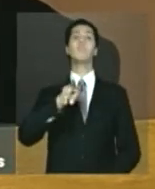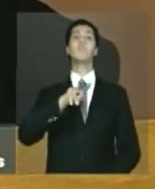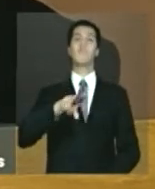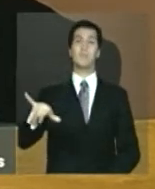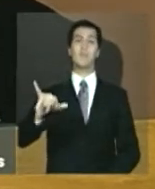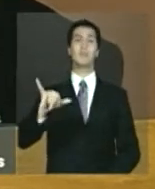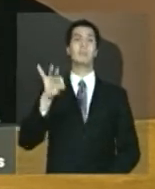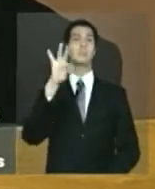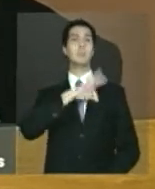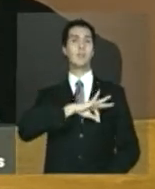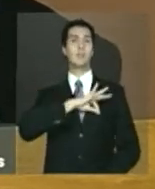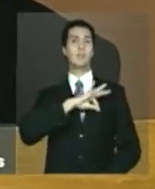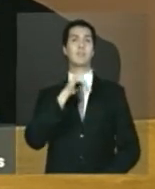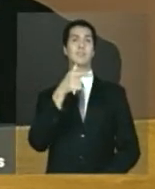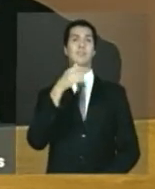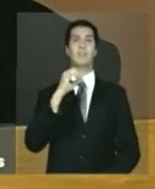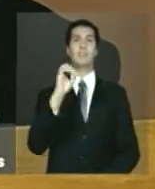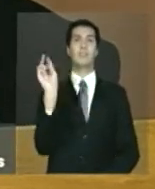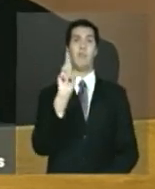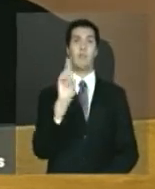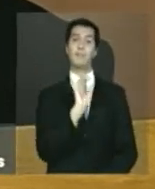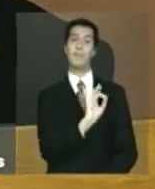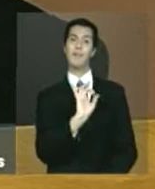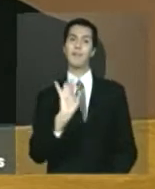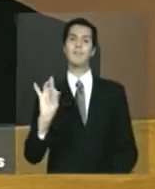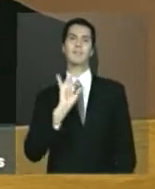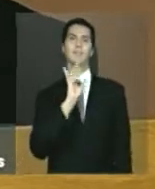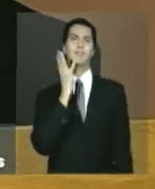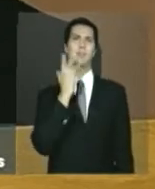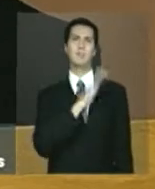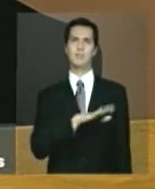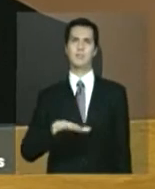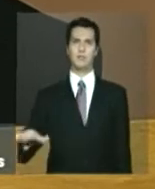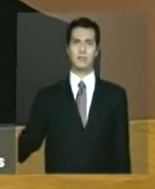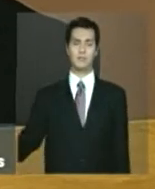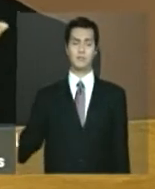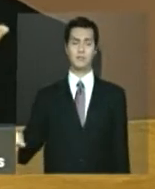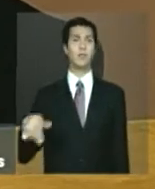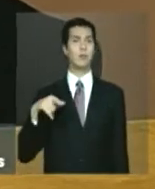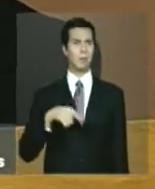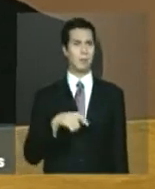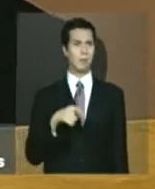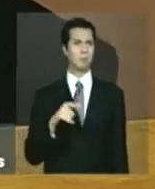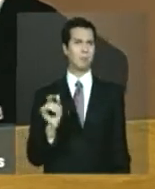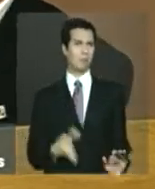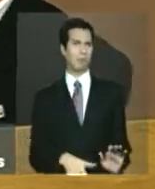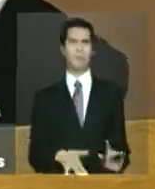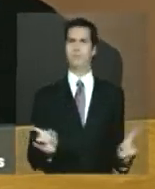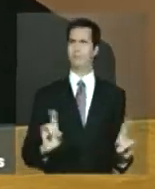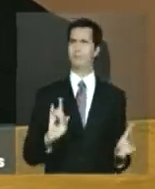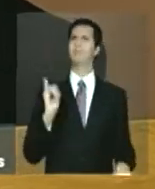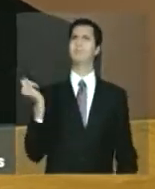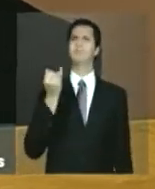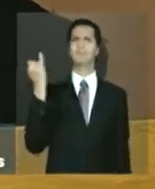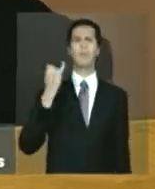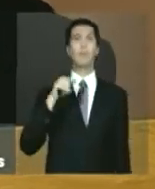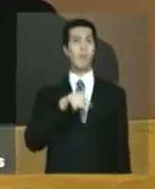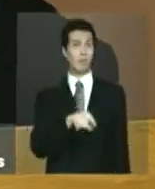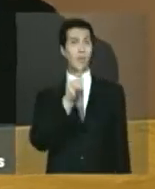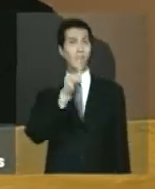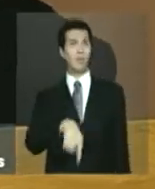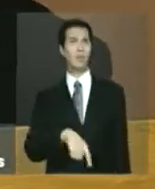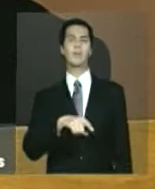70 isso não é pouco é isto que está fazendo a diferença nos aeroportos